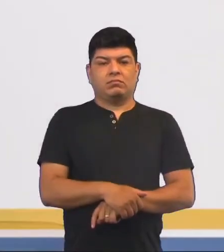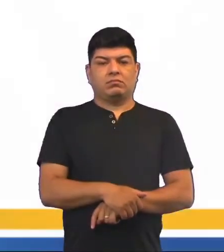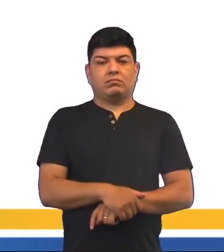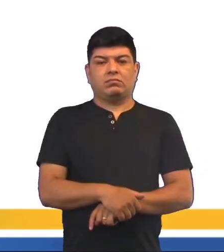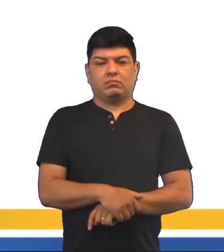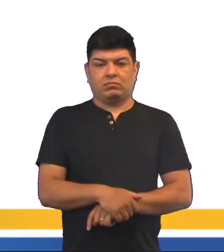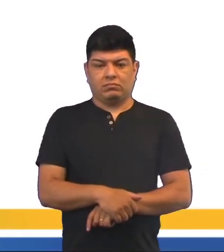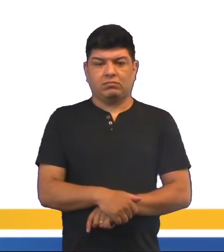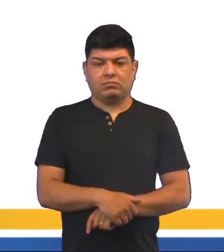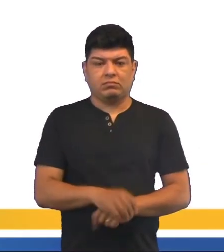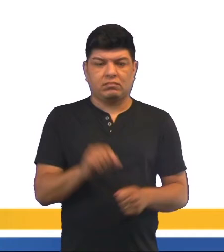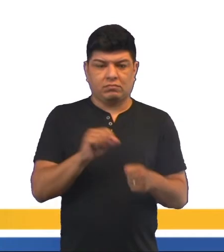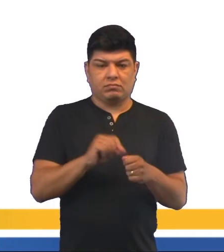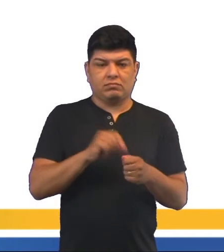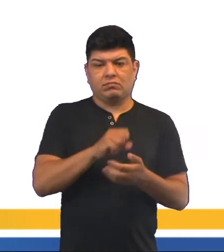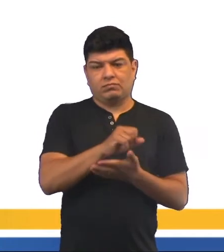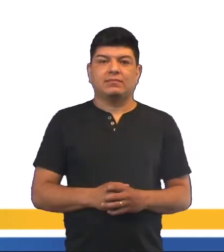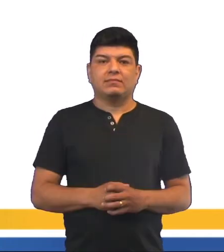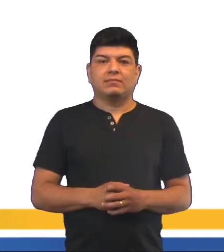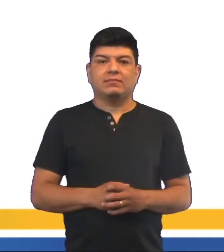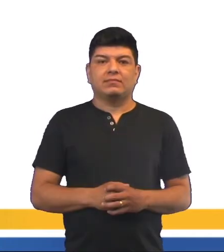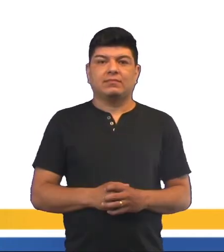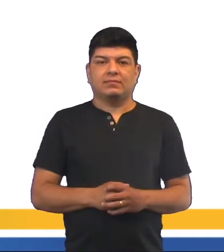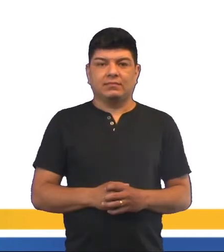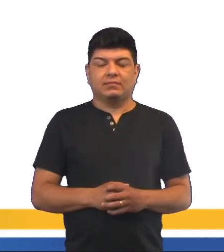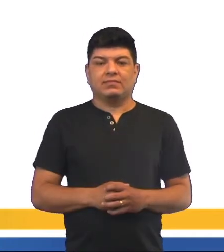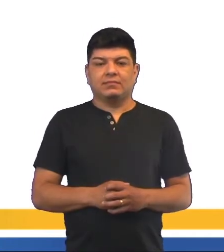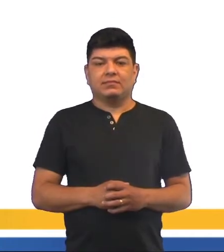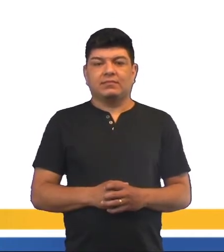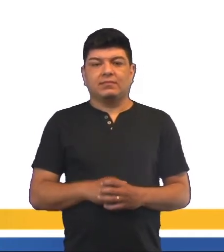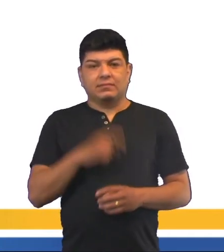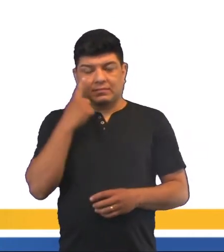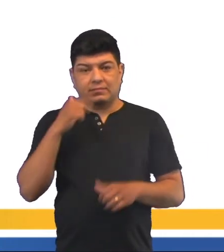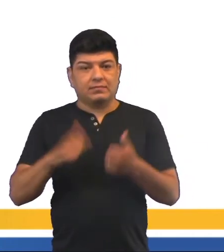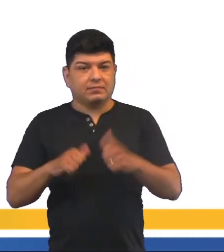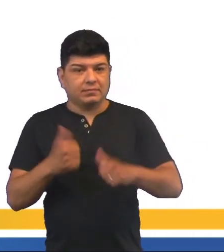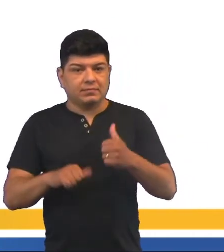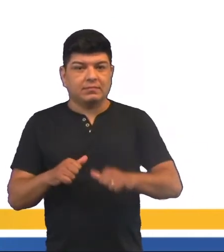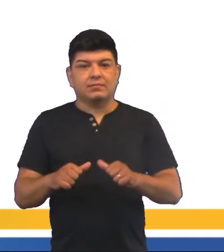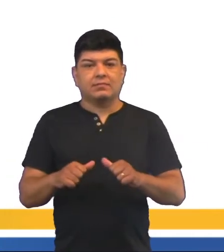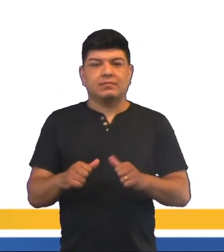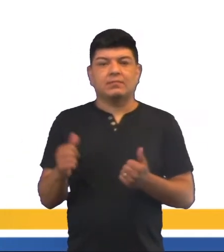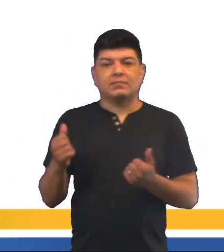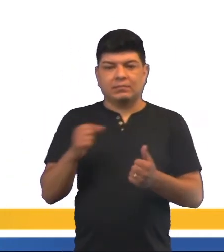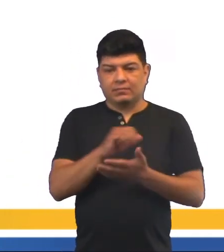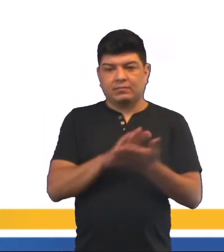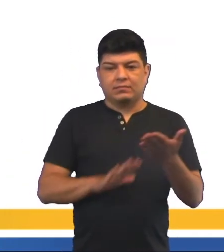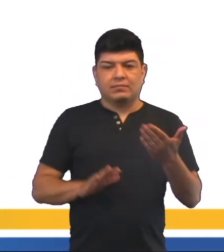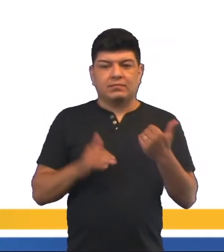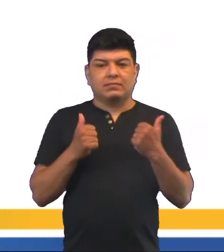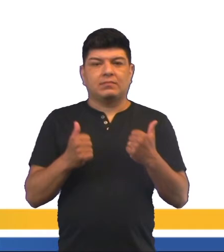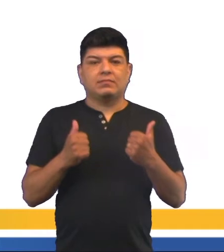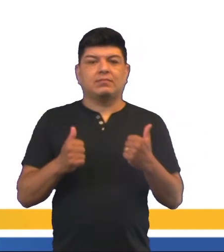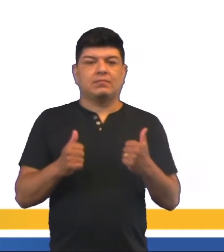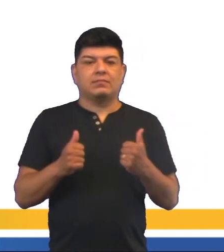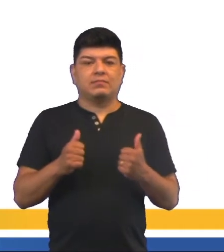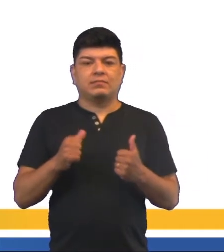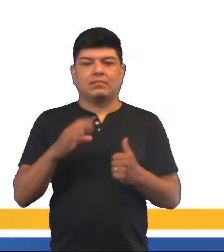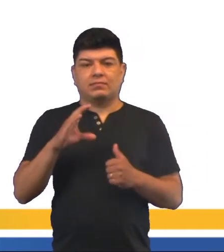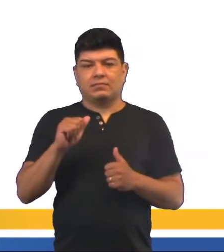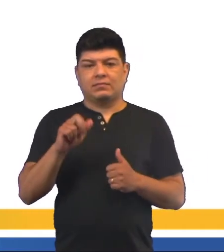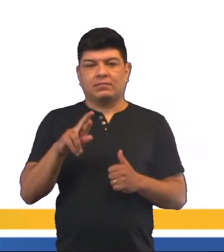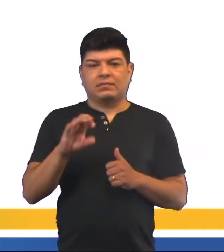comigo fazer mais uma atividade. Vamos analisar mais essa situação. Observe o painel de